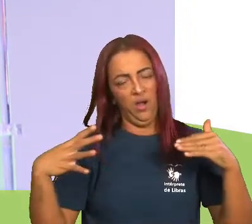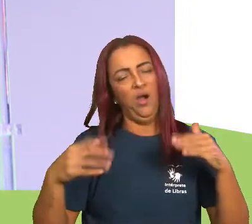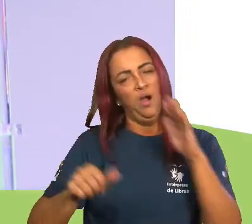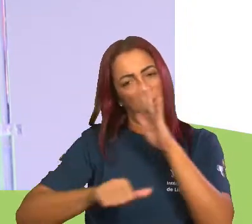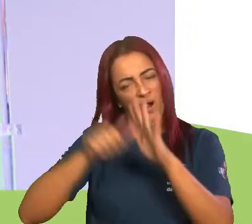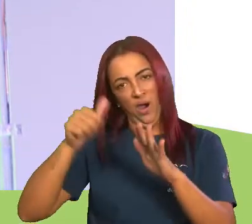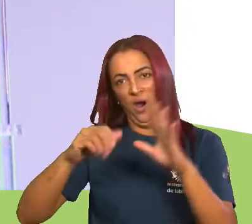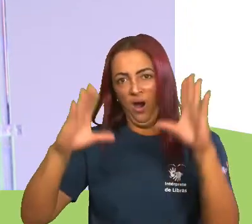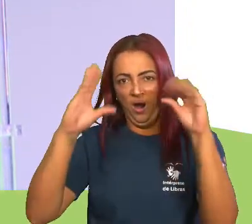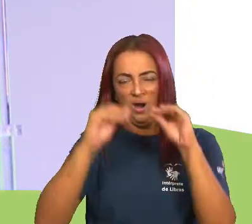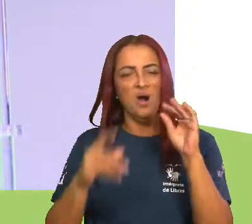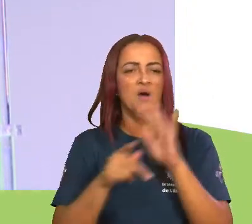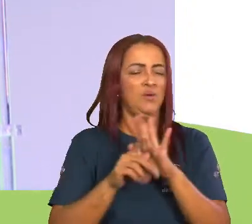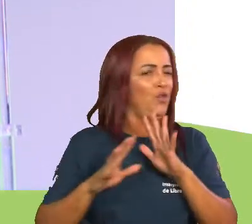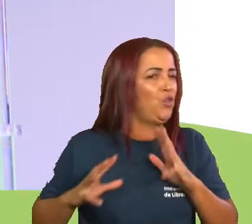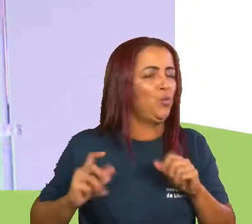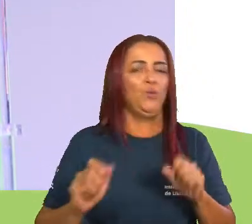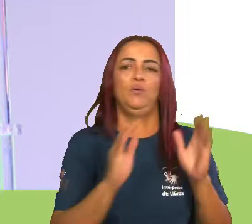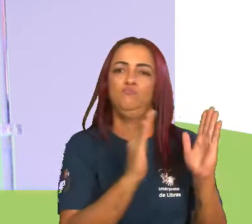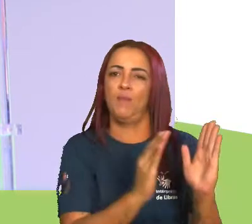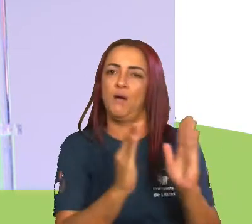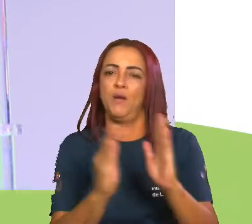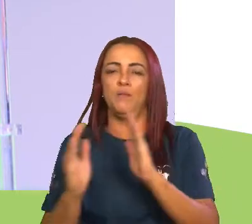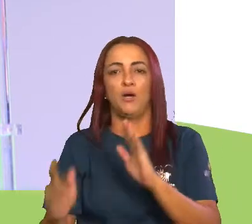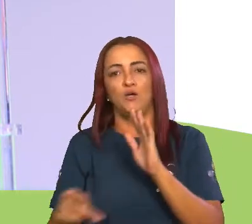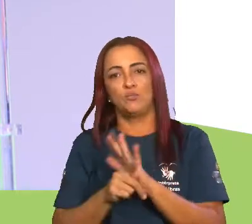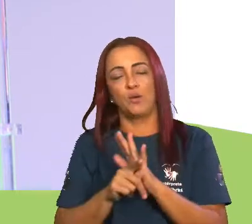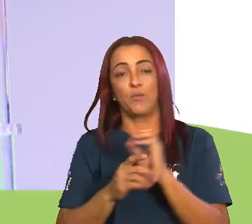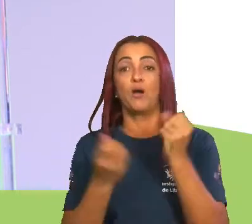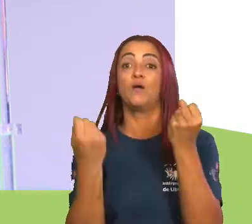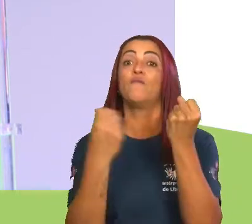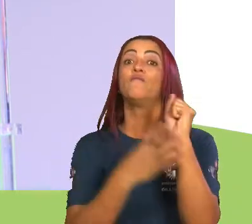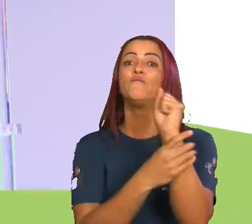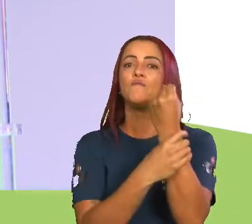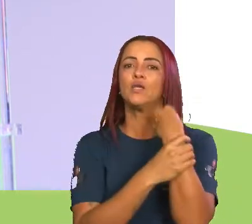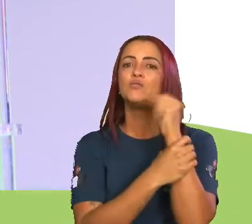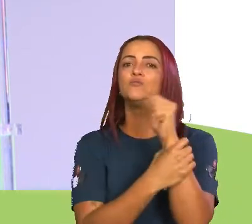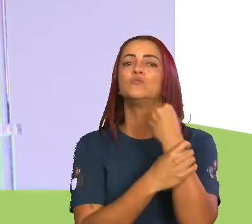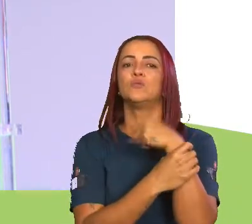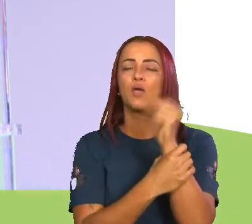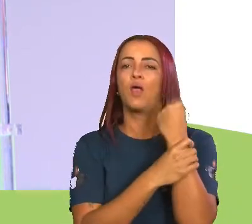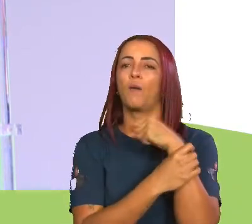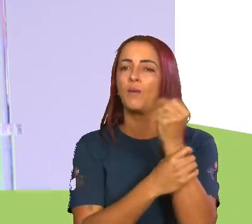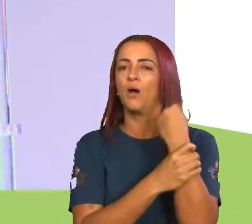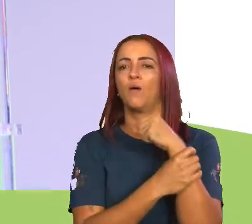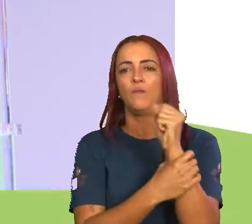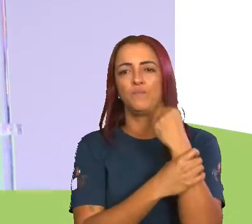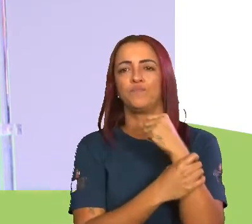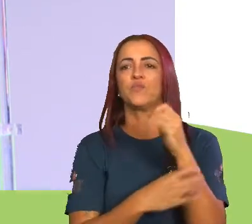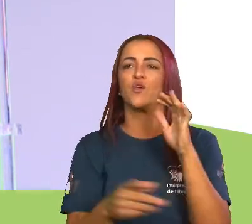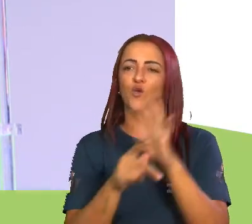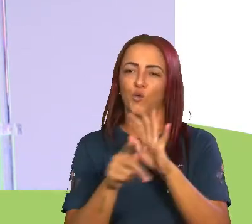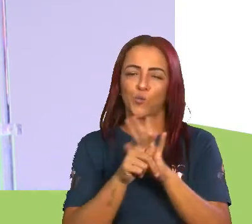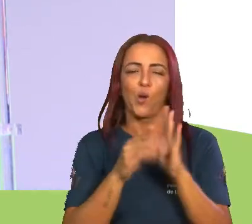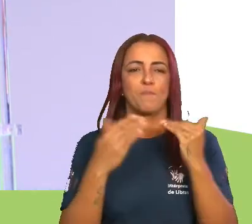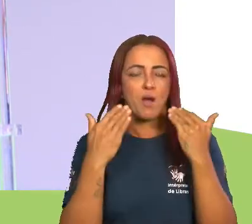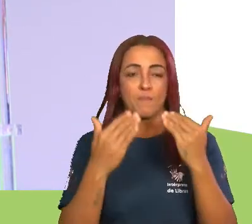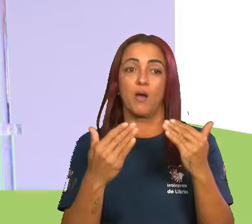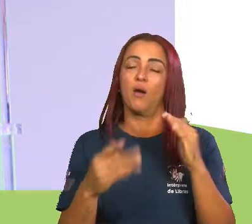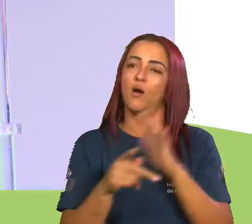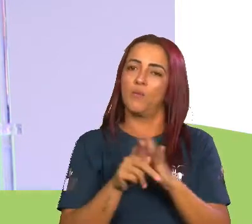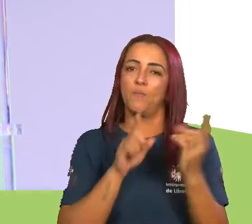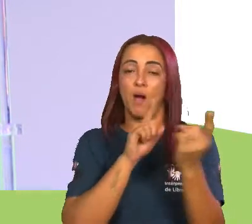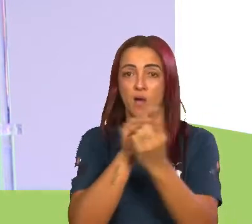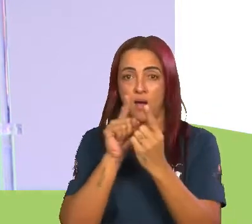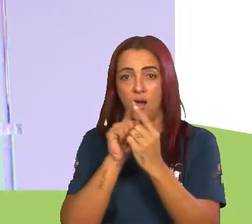dessa noite reconhece toda uma categoria, os fisioterapeutas. Na linha de frente de assistência aos pacientes graves